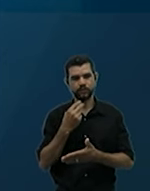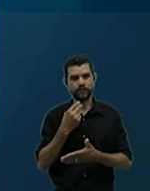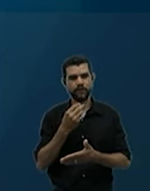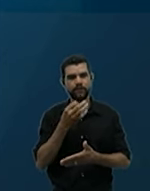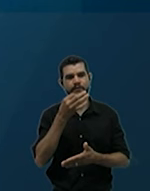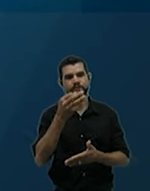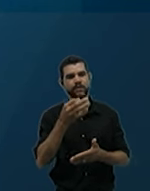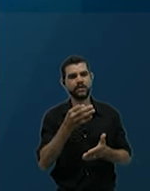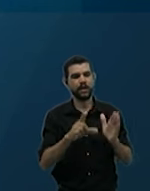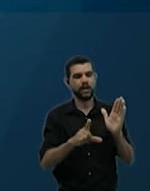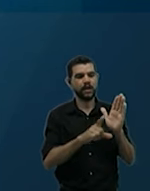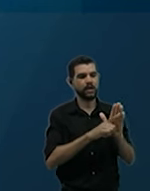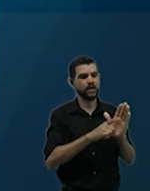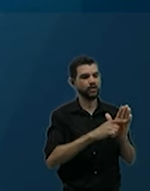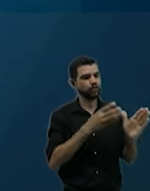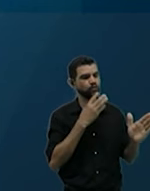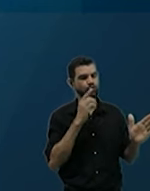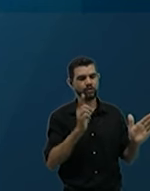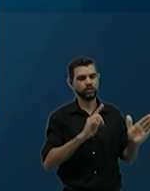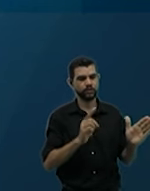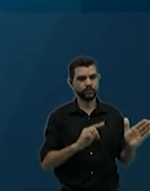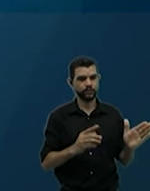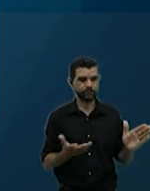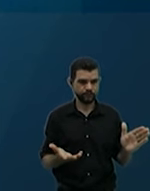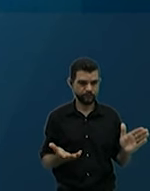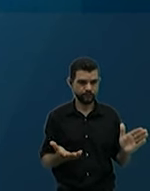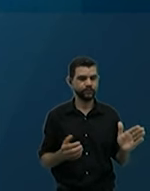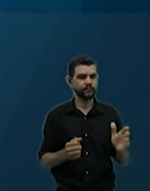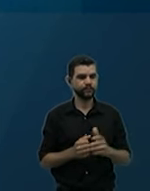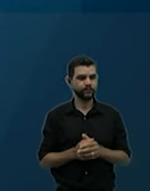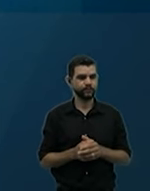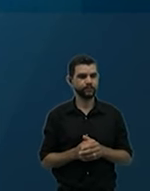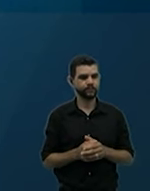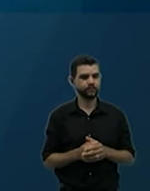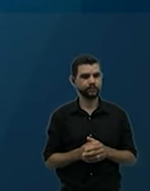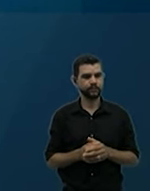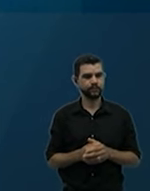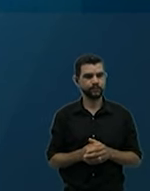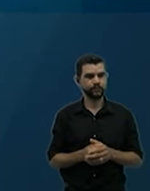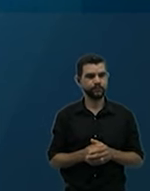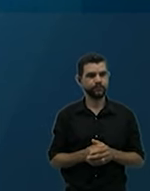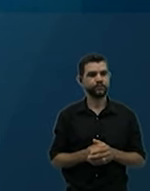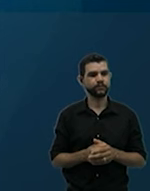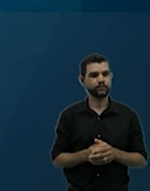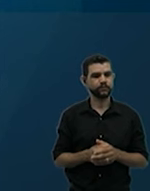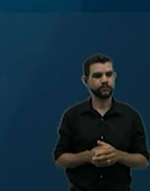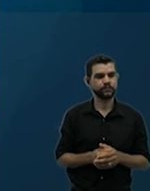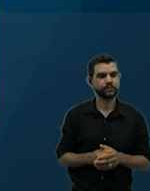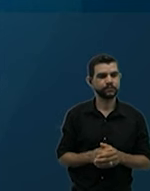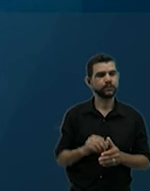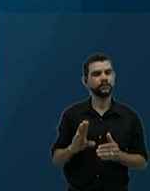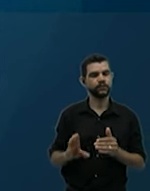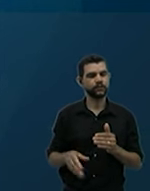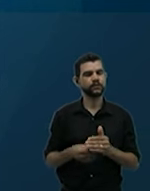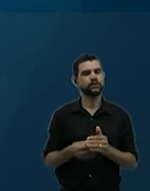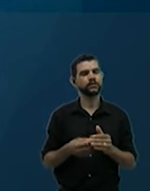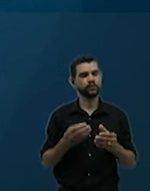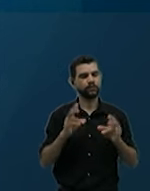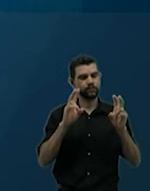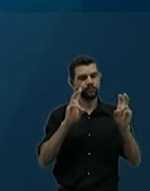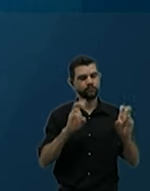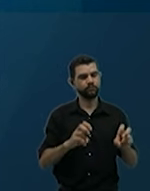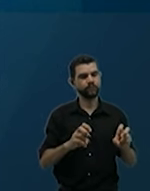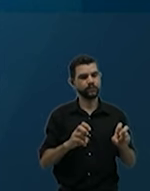da consolidação do que foi alinhavado para o tema, certo? Para os termos que foram alinhavados para a consagração do